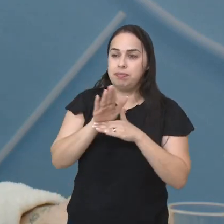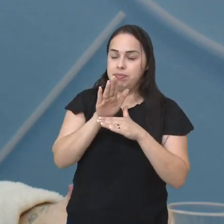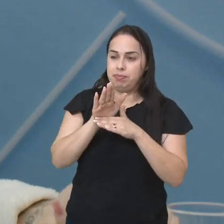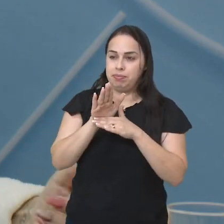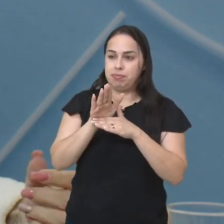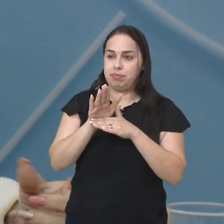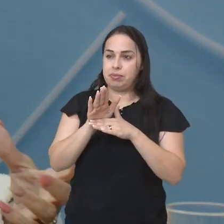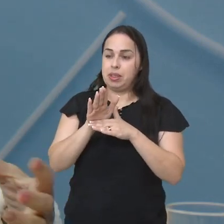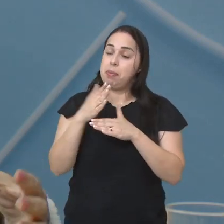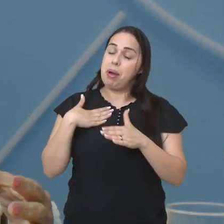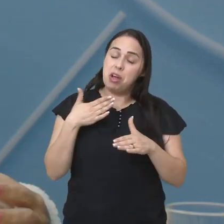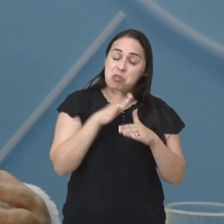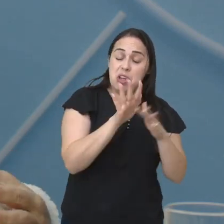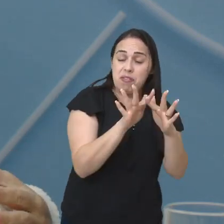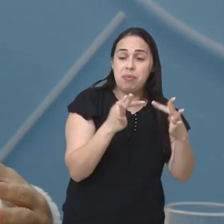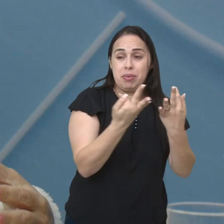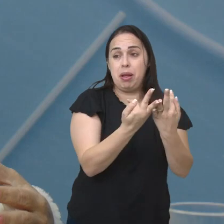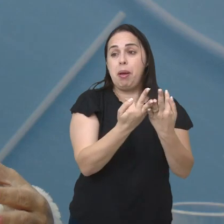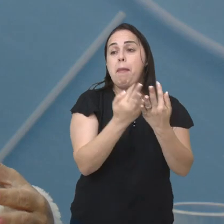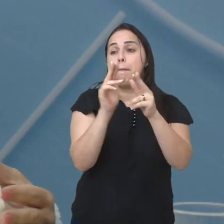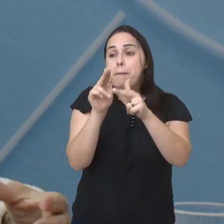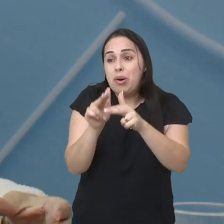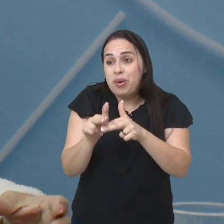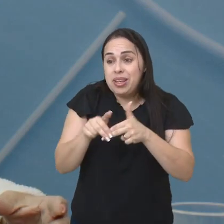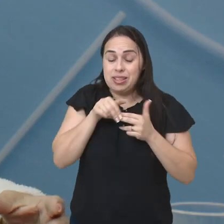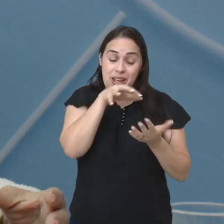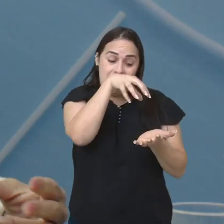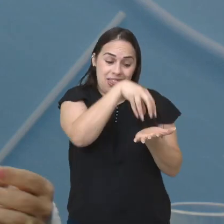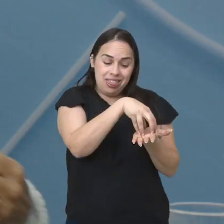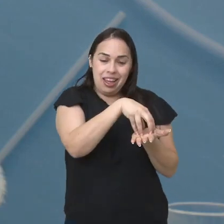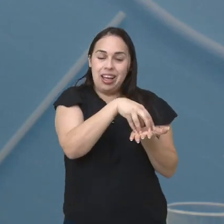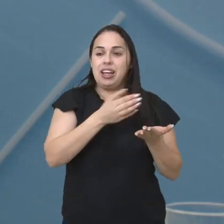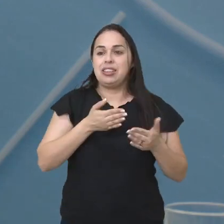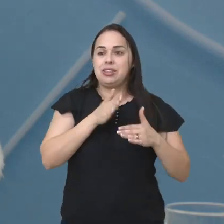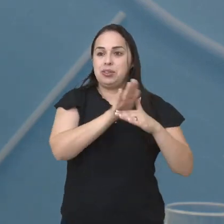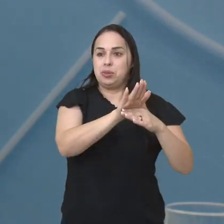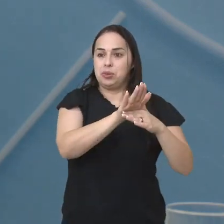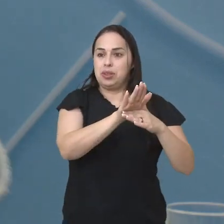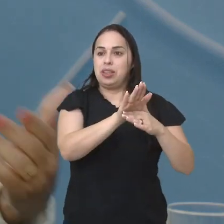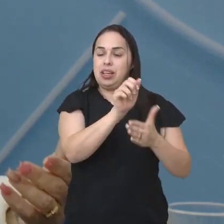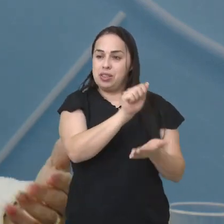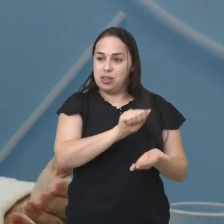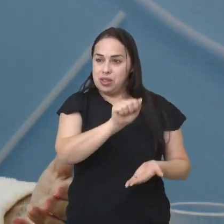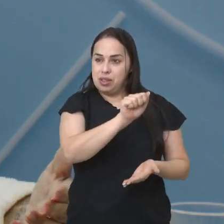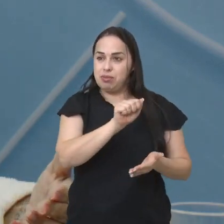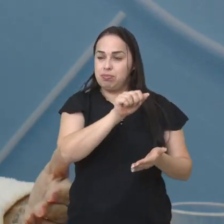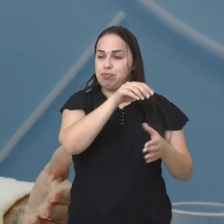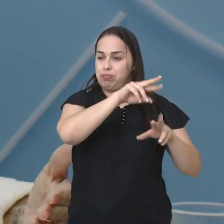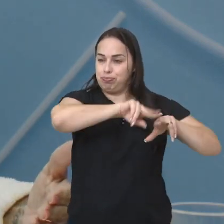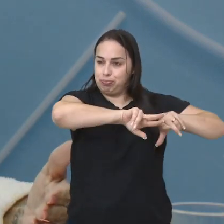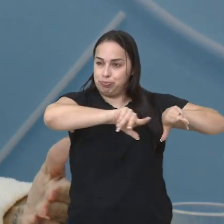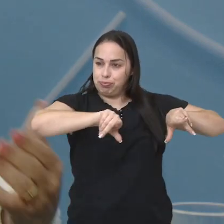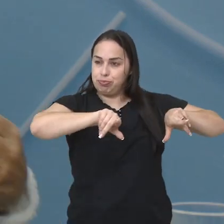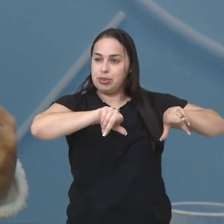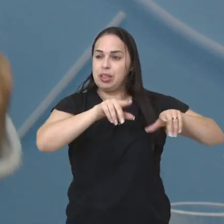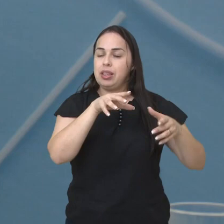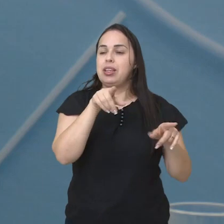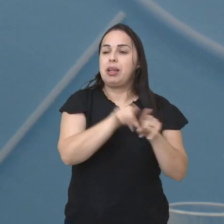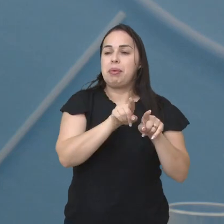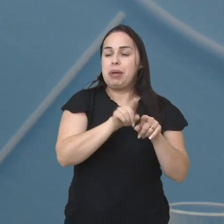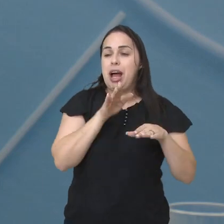dessas famílias. Então, é onde entram as entidades. Então, as entidades, elas desenvolvendo esse tipo de trabalho,